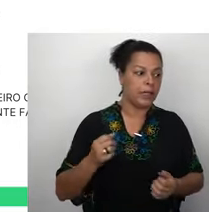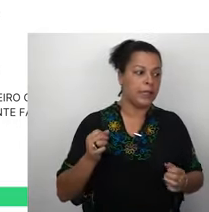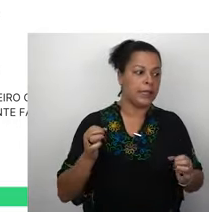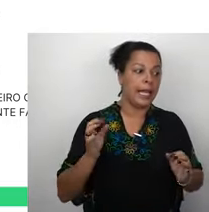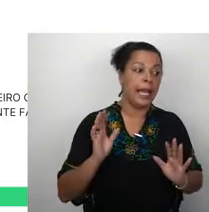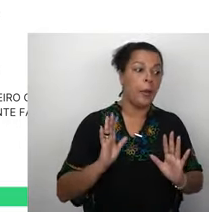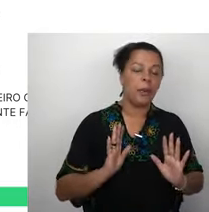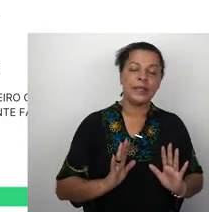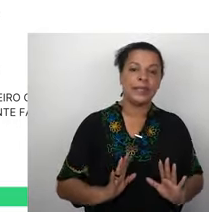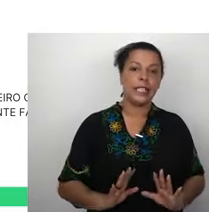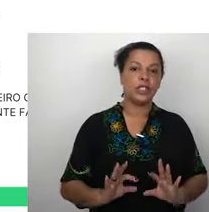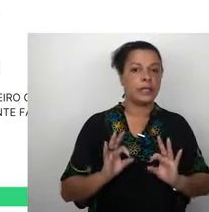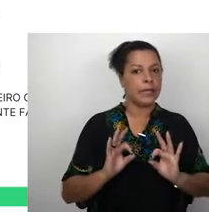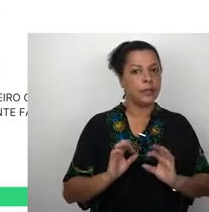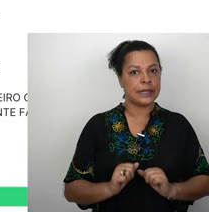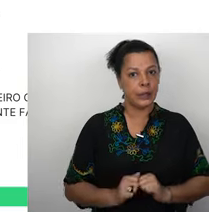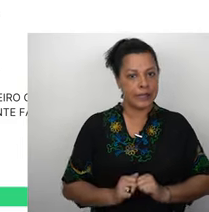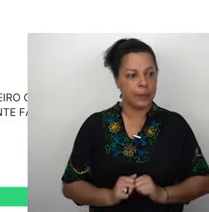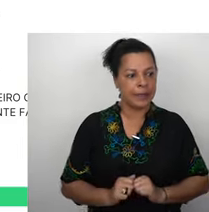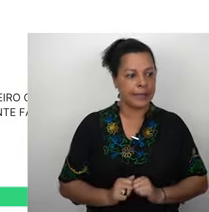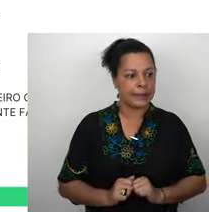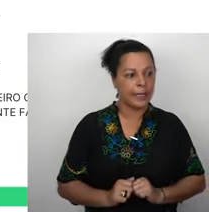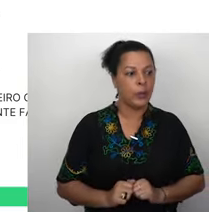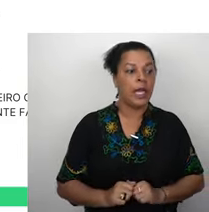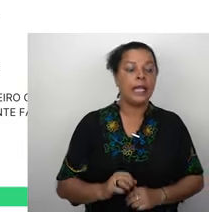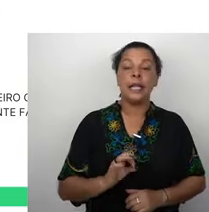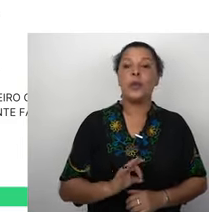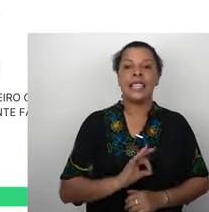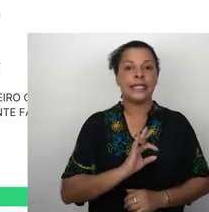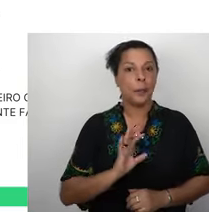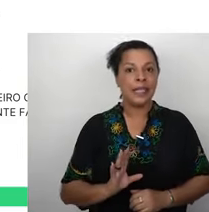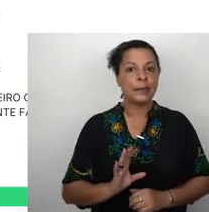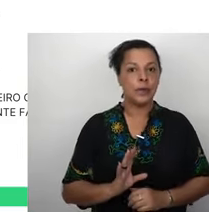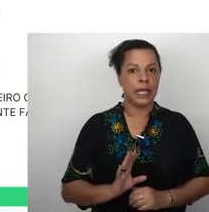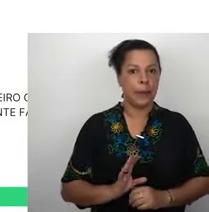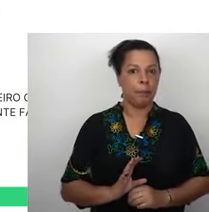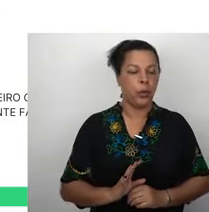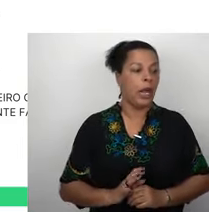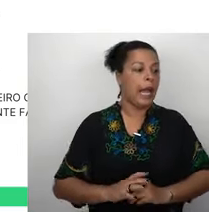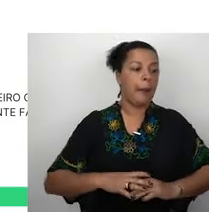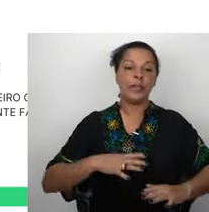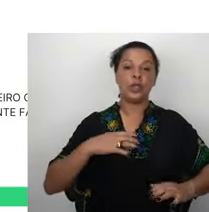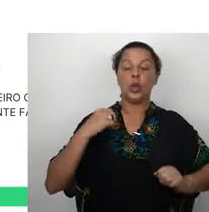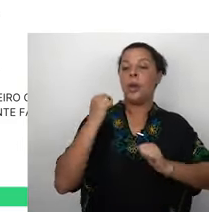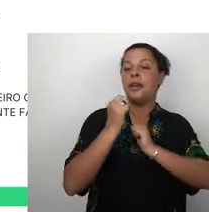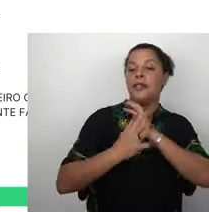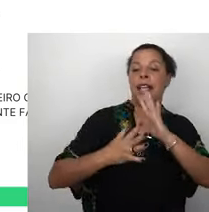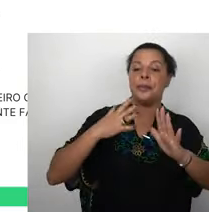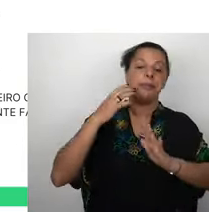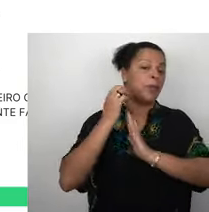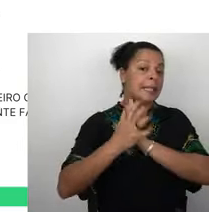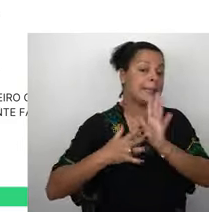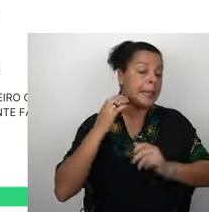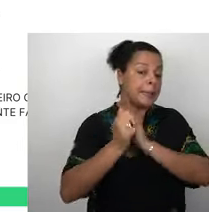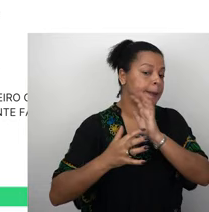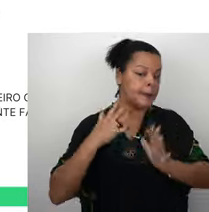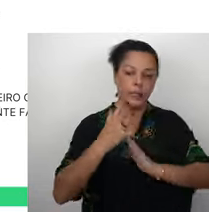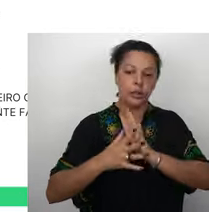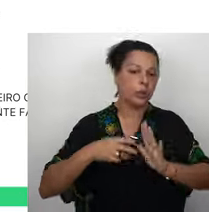interpretação simultânea é um processo de tradução e interpretação que acontece ao mesmo tempo. A pessoa